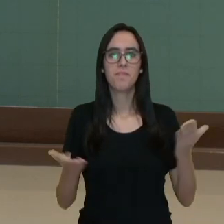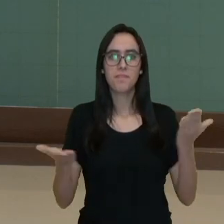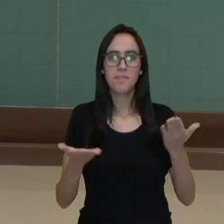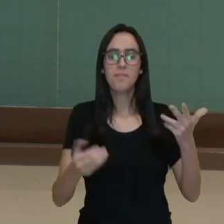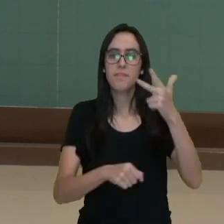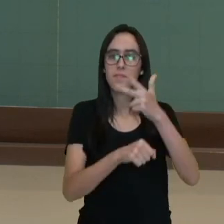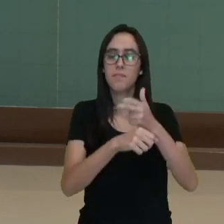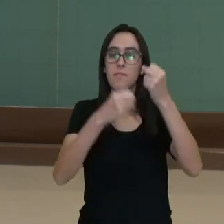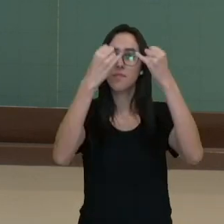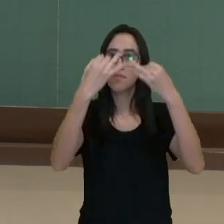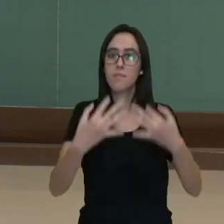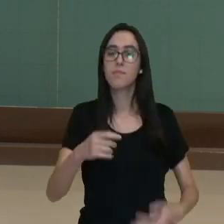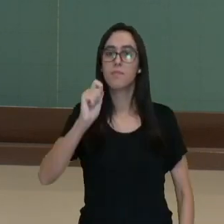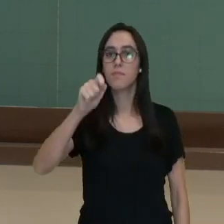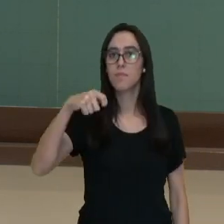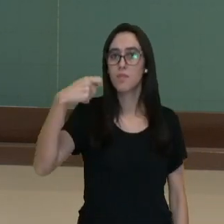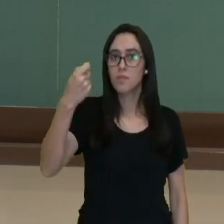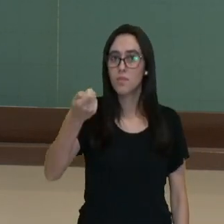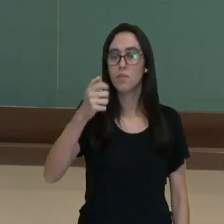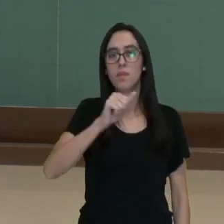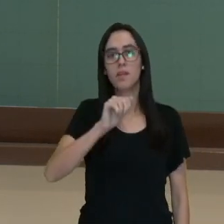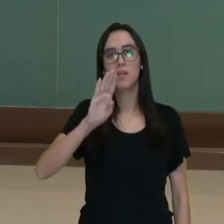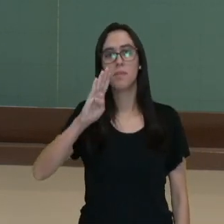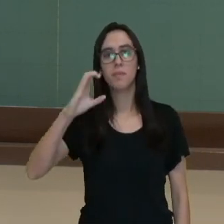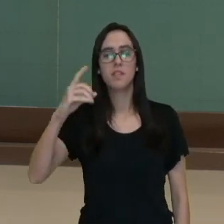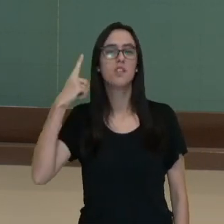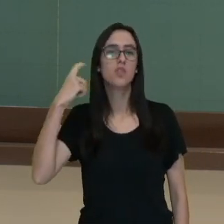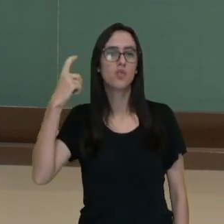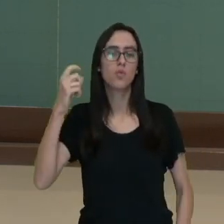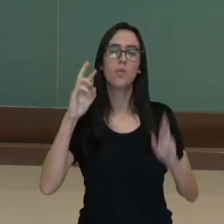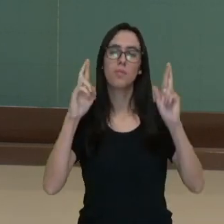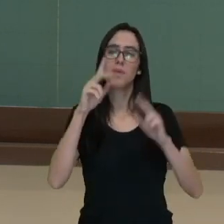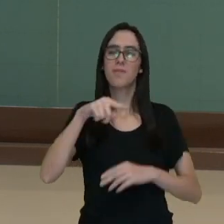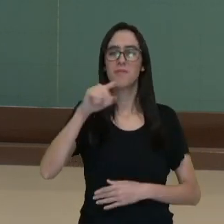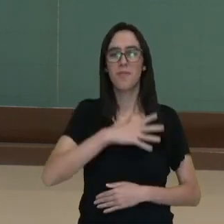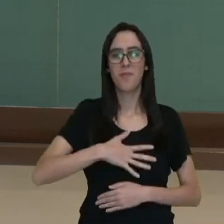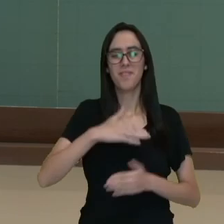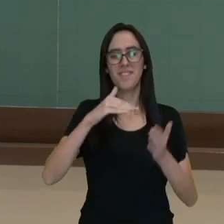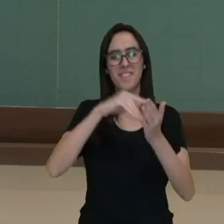Neste vídeo nós falamos sobre o alfabeto e os sons. Espero que você tenha